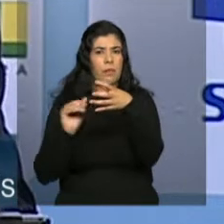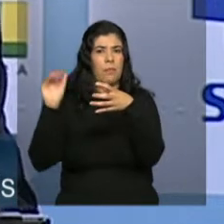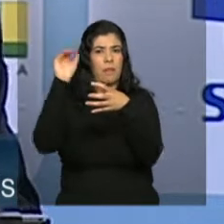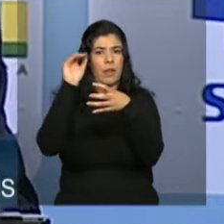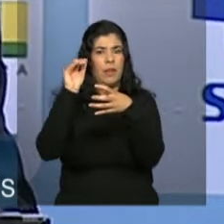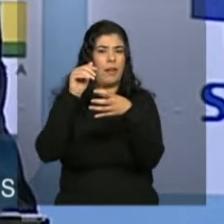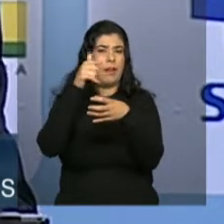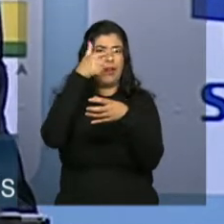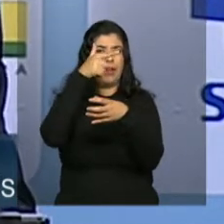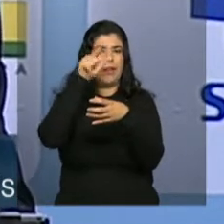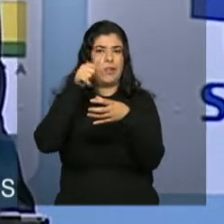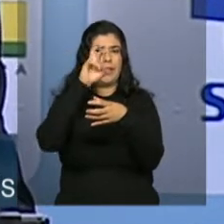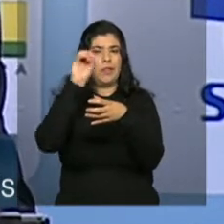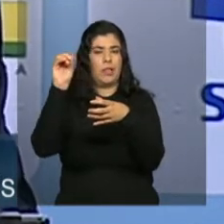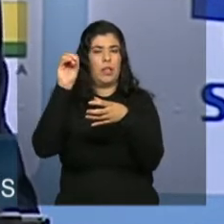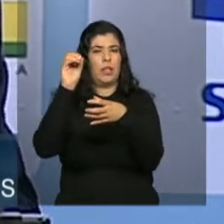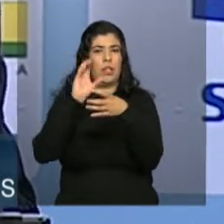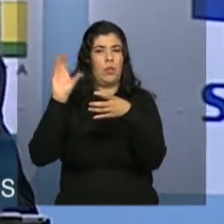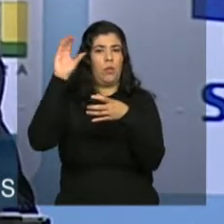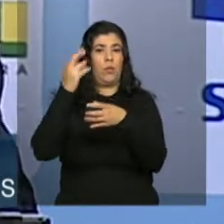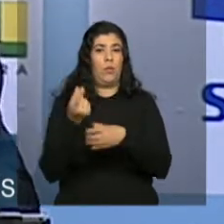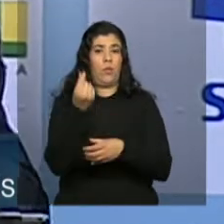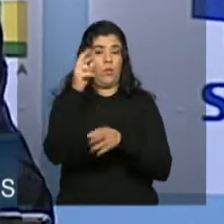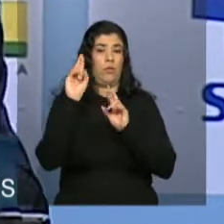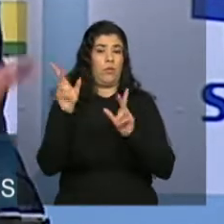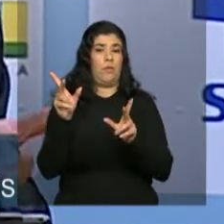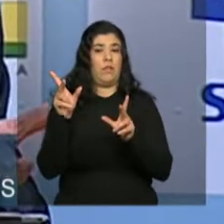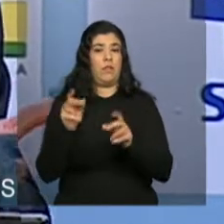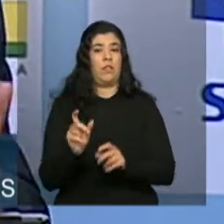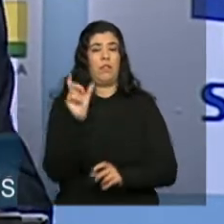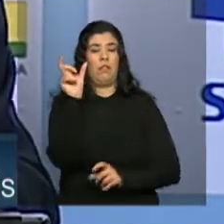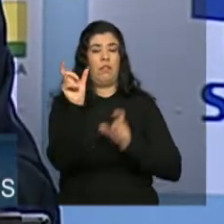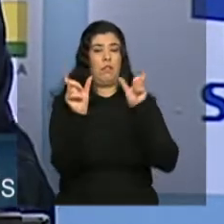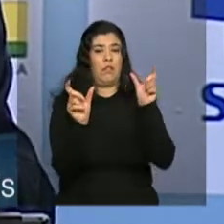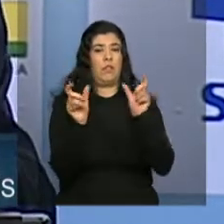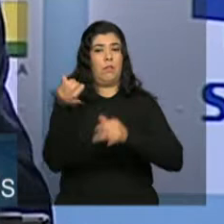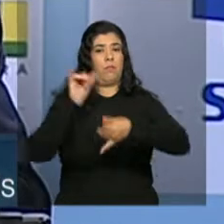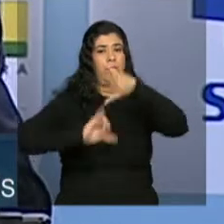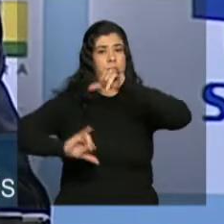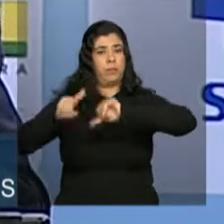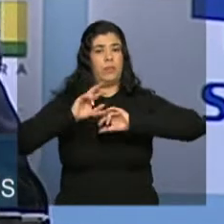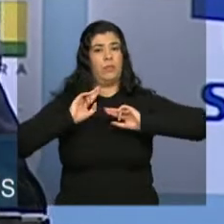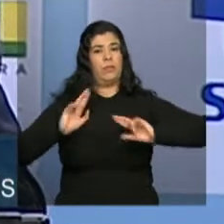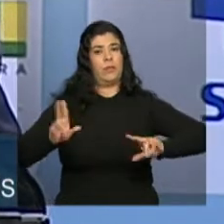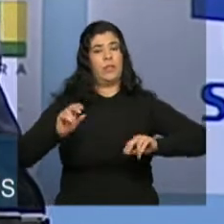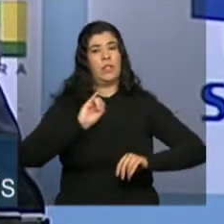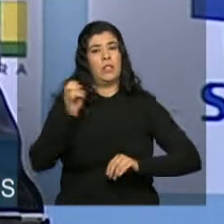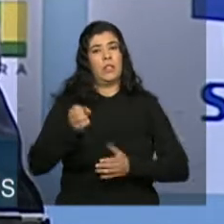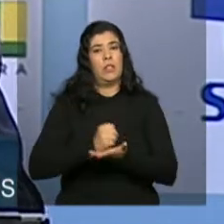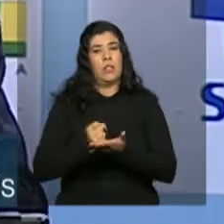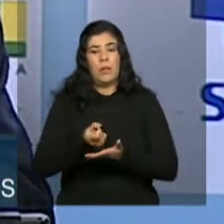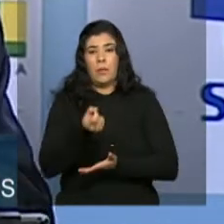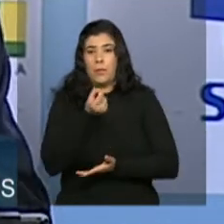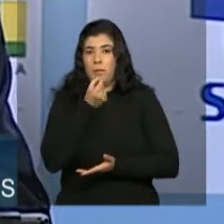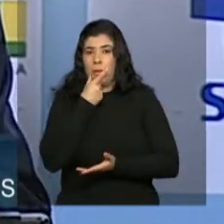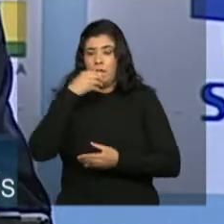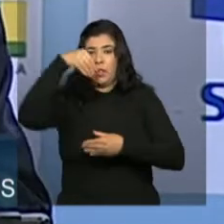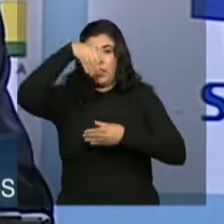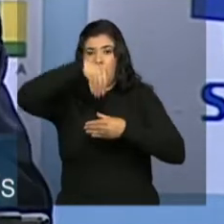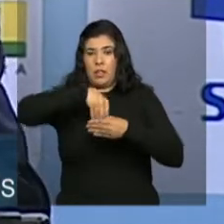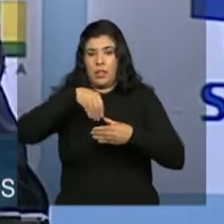então isso é aplicado para cada grupo de se E aí vai da Fórmula sae se aquele medicamento vai estar dentro